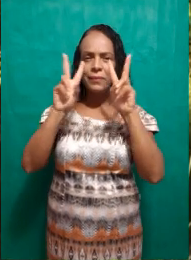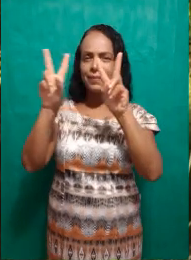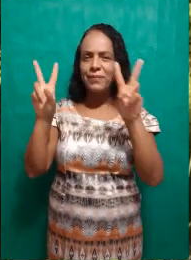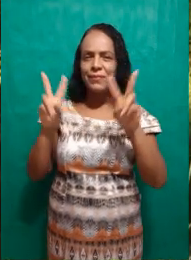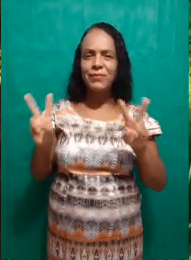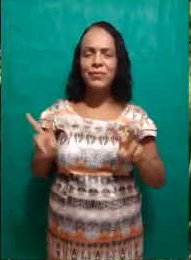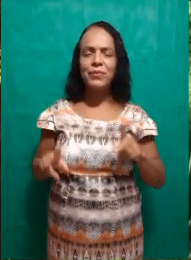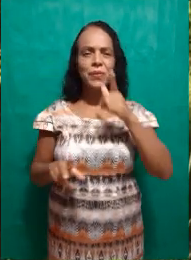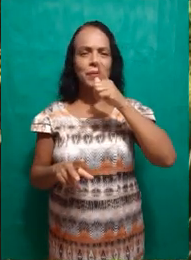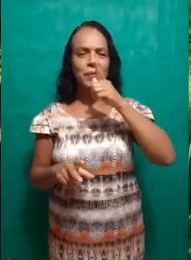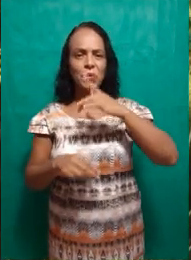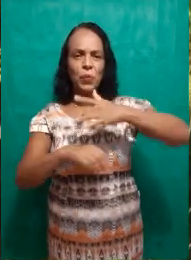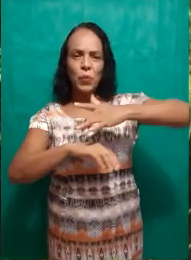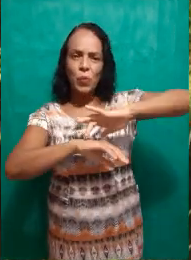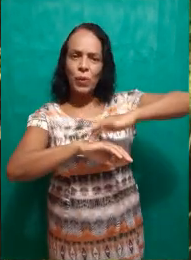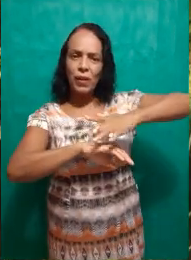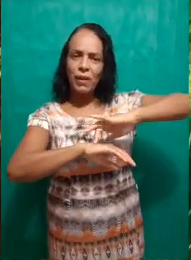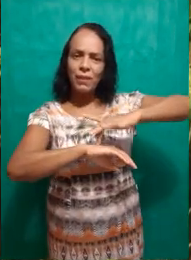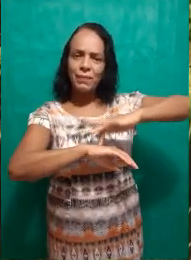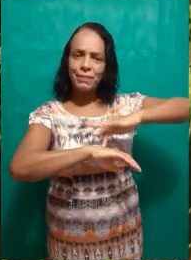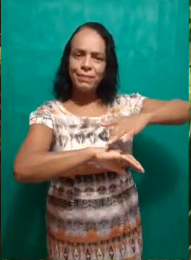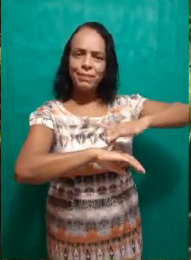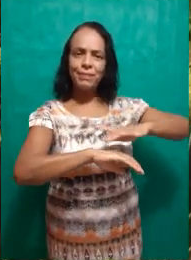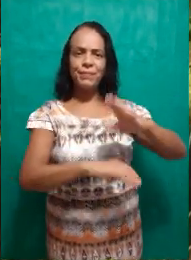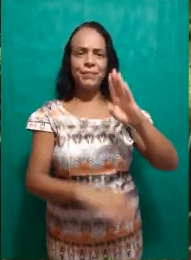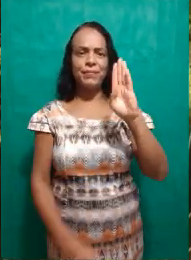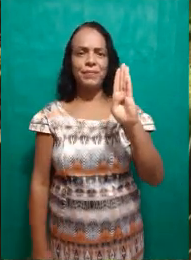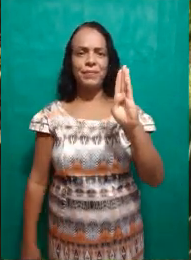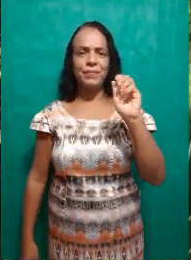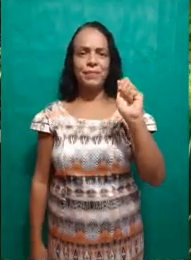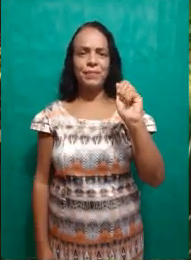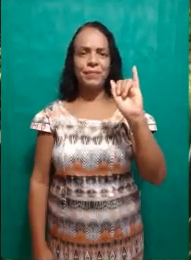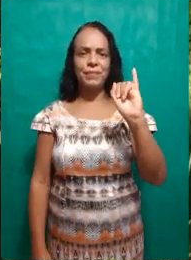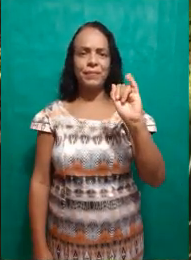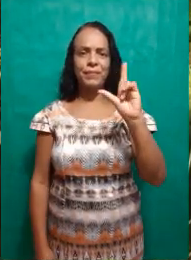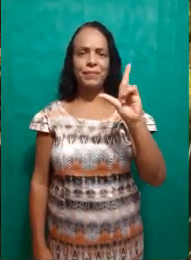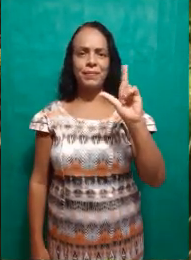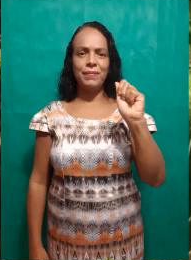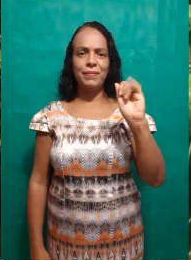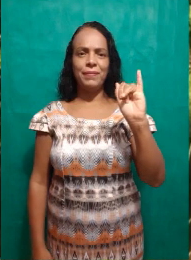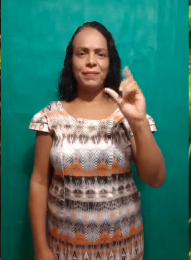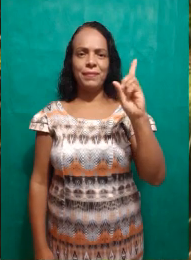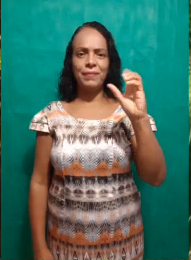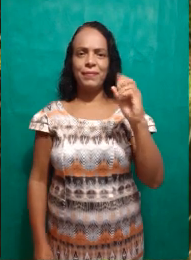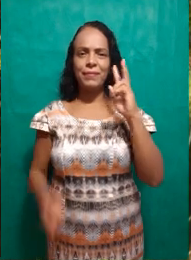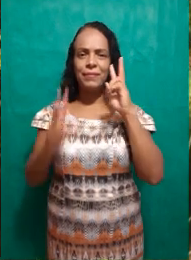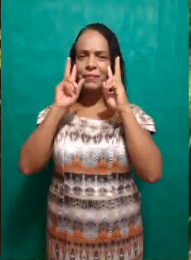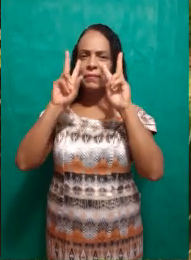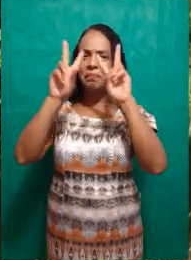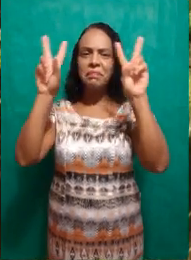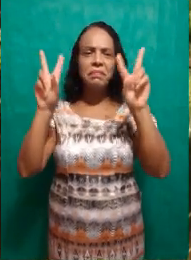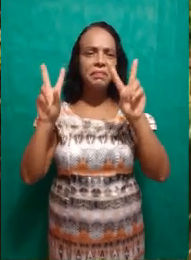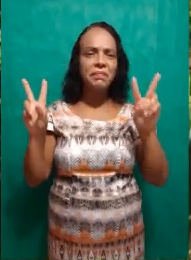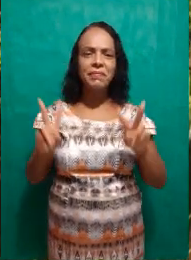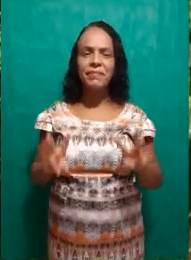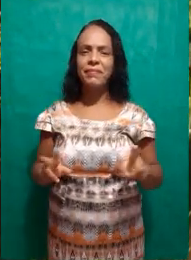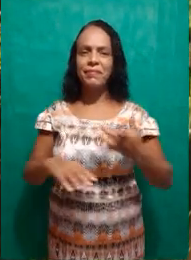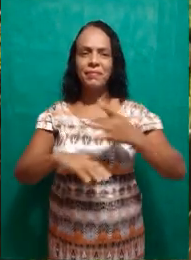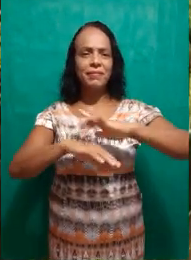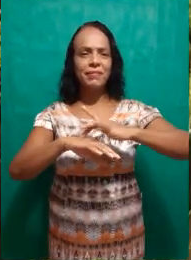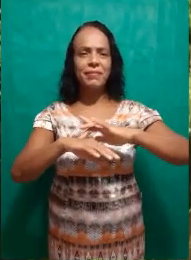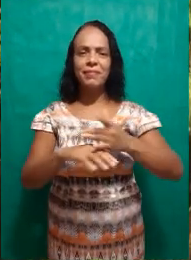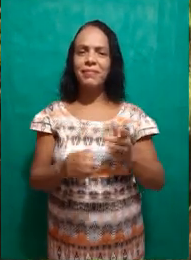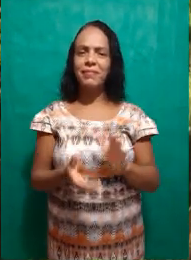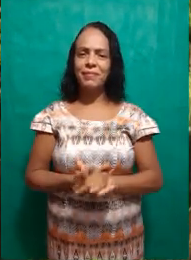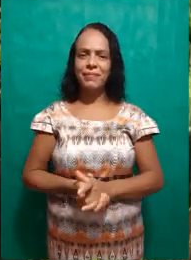Ele assistiu esse baiado. E ele não tão somente assistia,